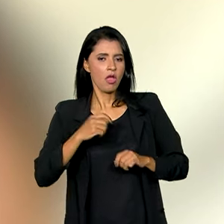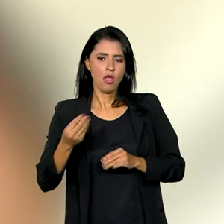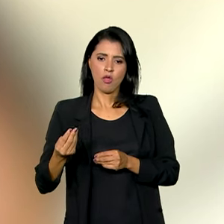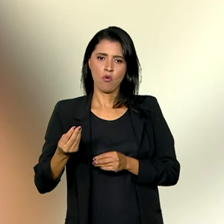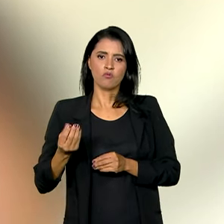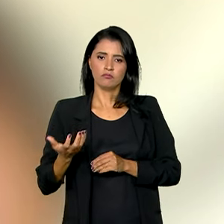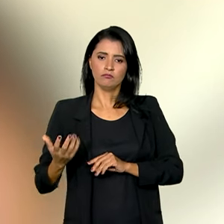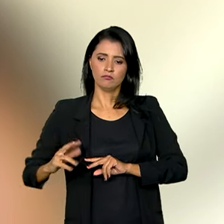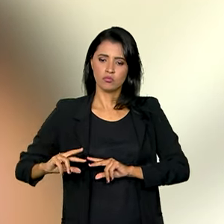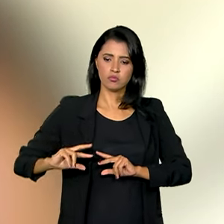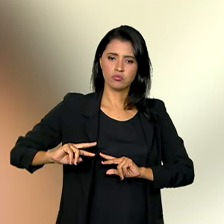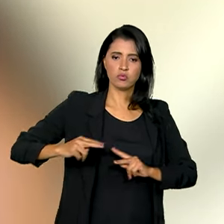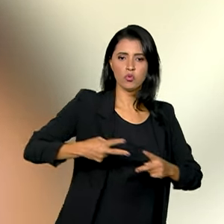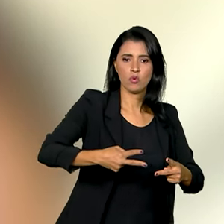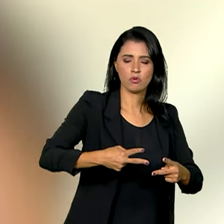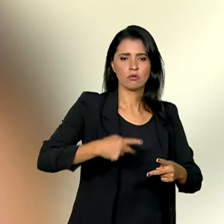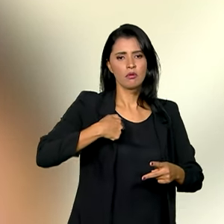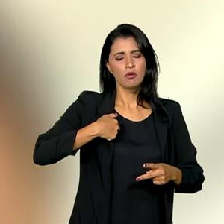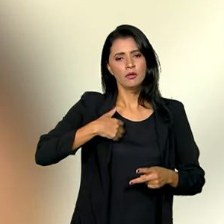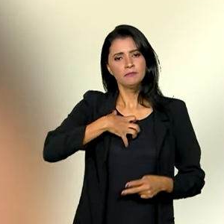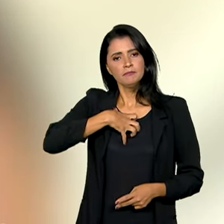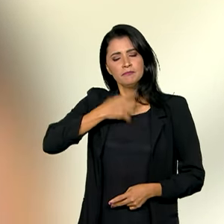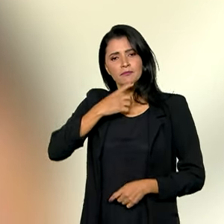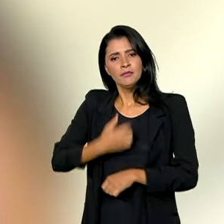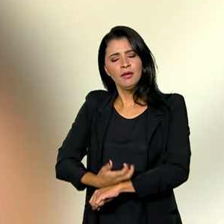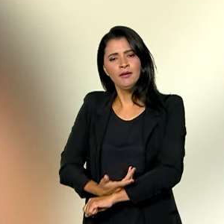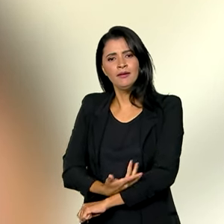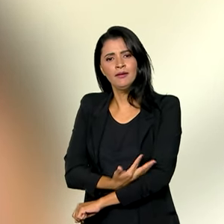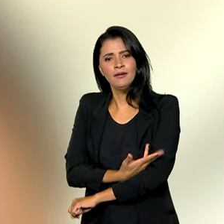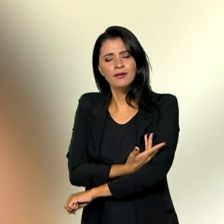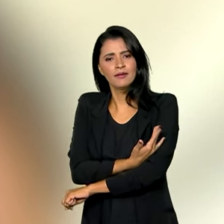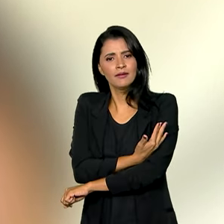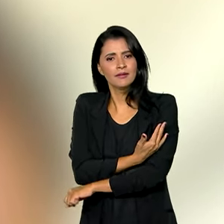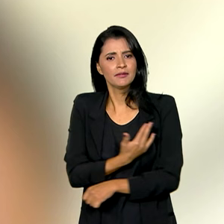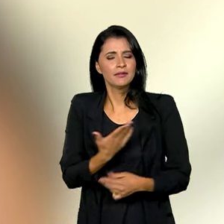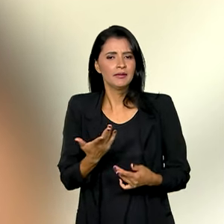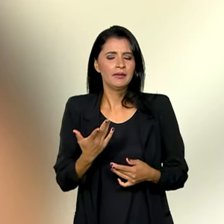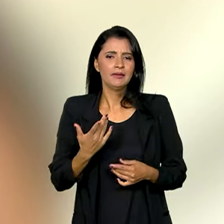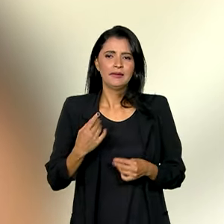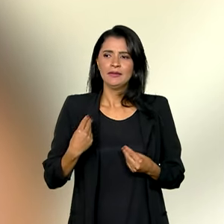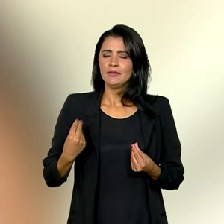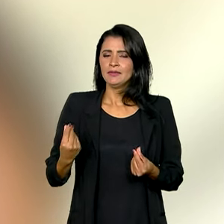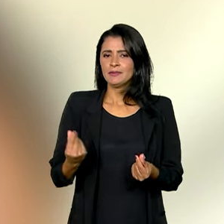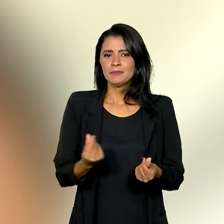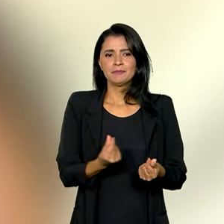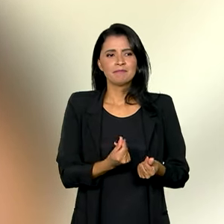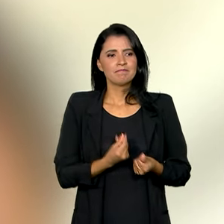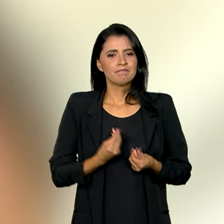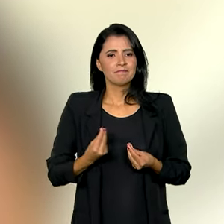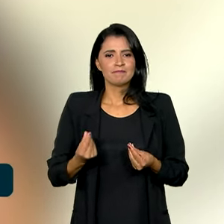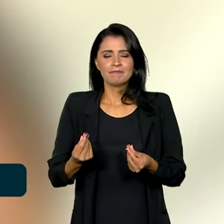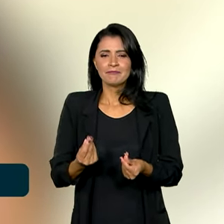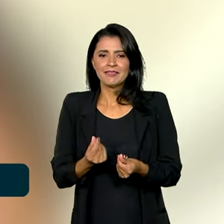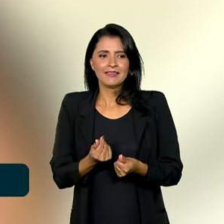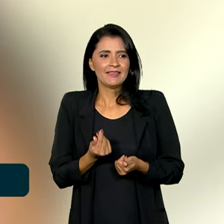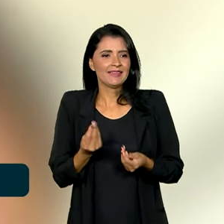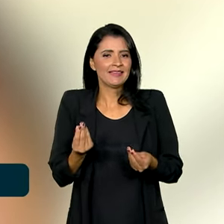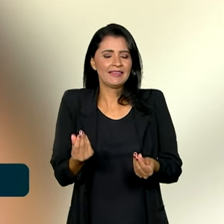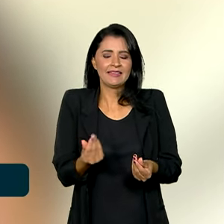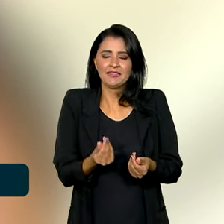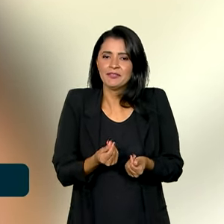doador, e aí eu senti aquela emoção mesmo e fiquei com